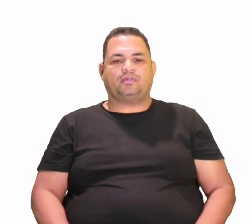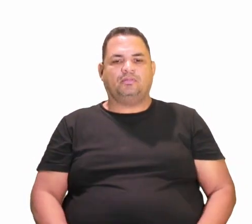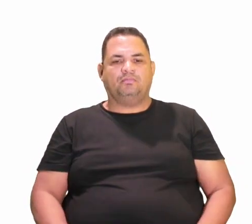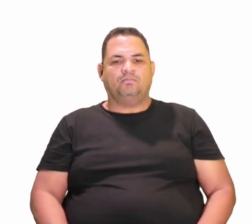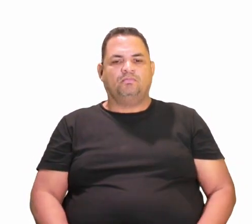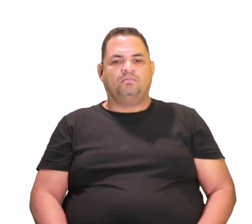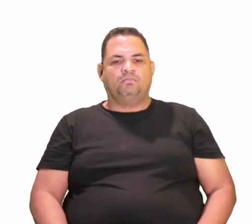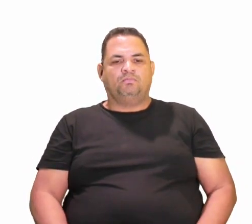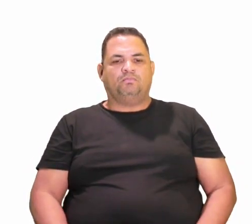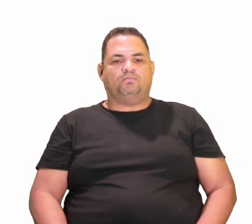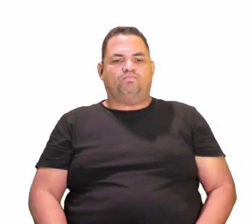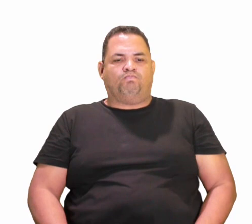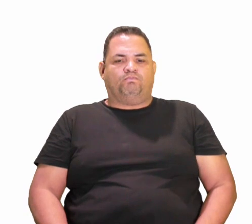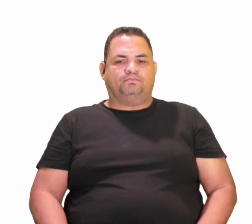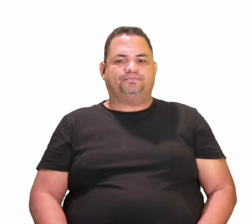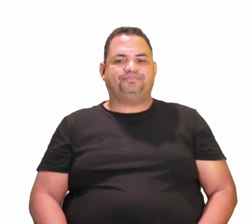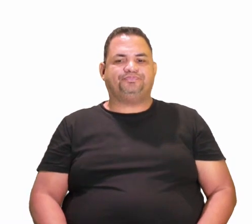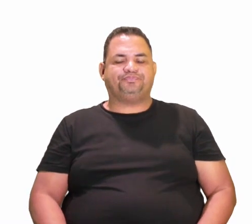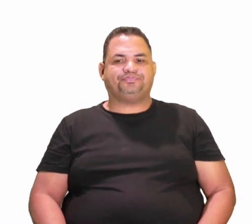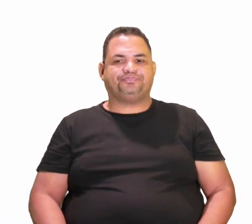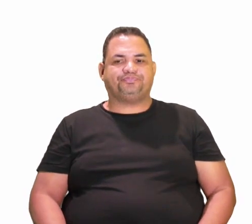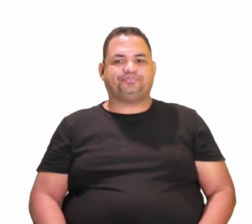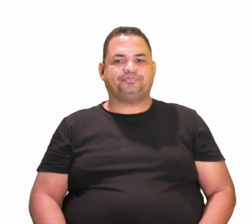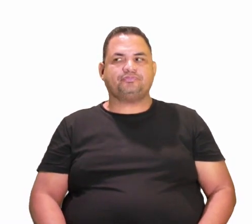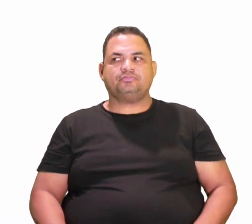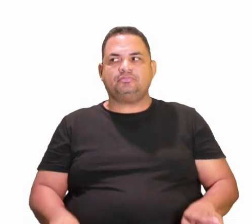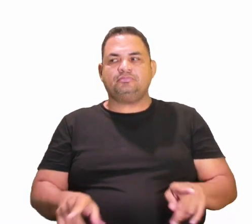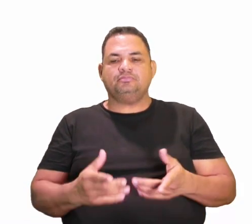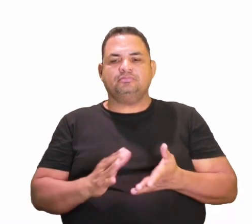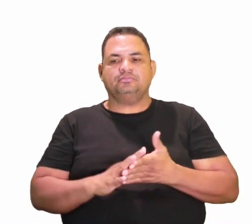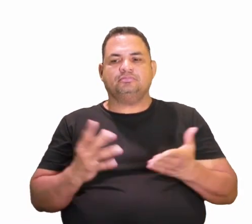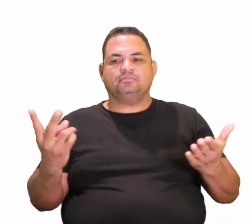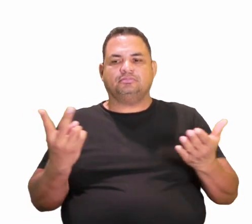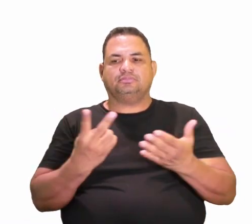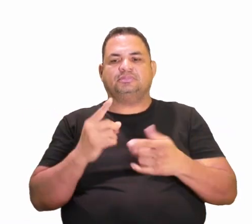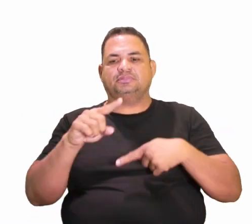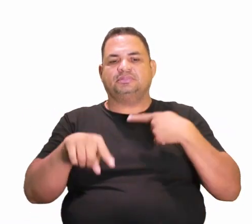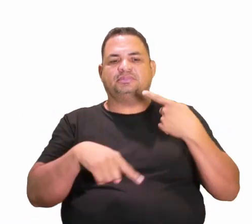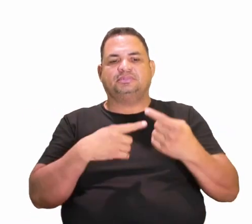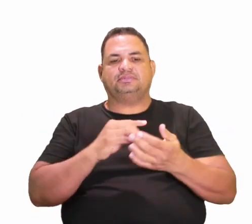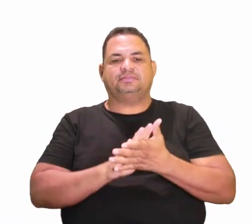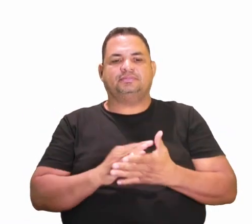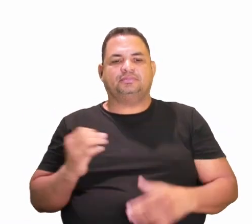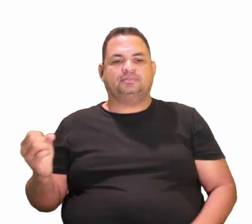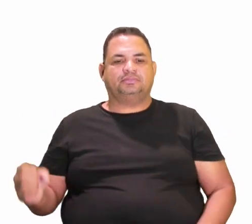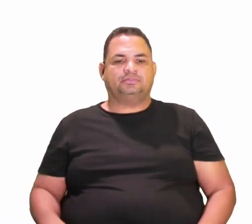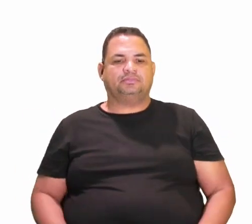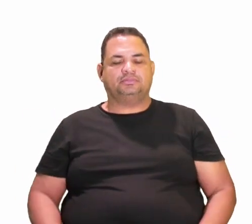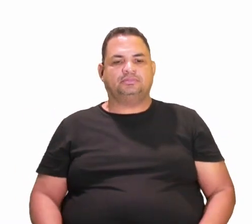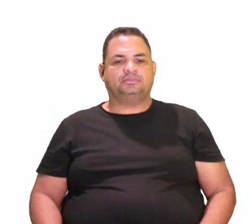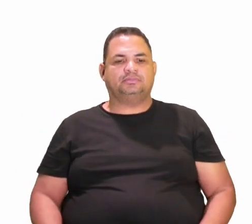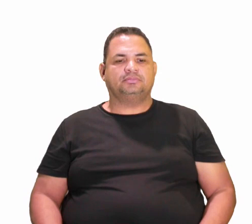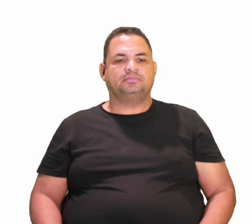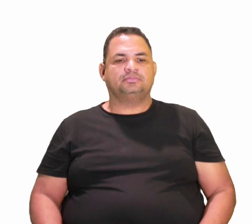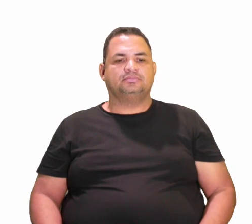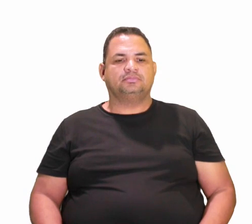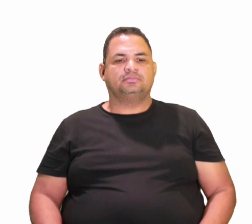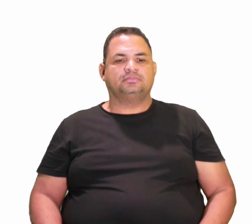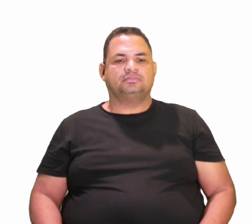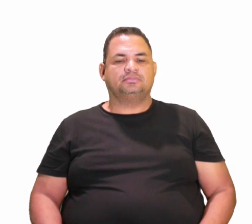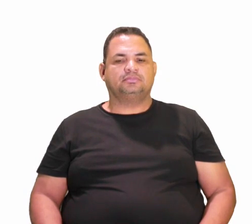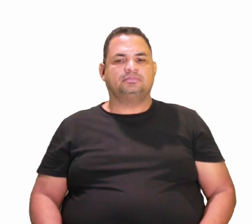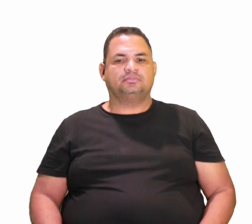porque tá assim, tá certo. Easter. Então vai vir a próxima esse aqui, New Year's Day. Que vai ser qual? A